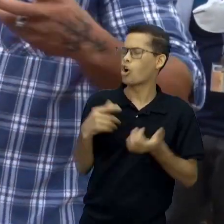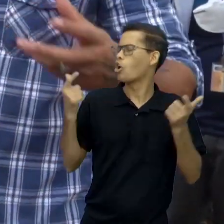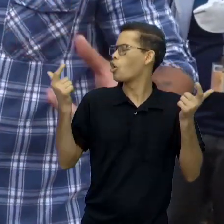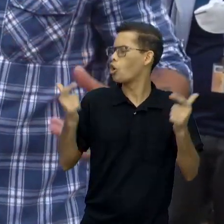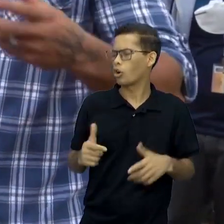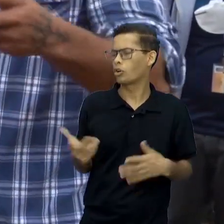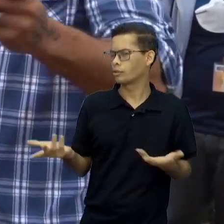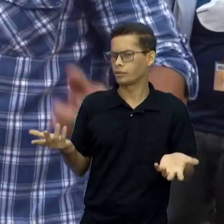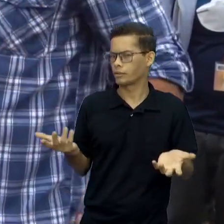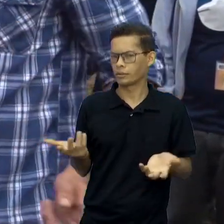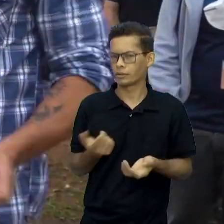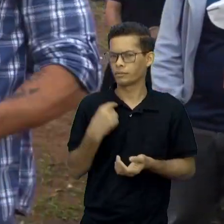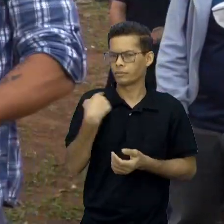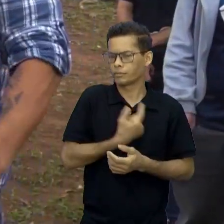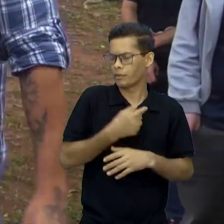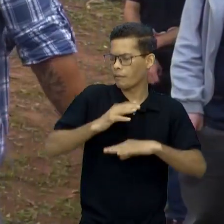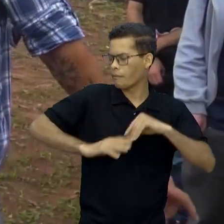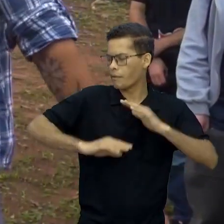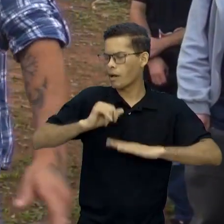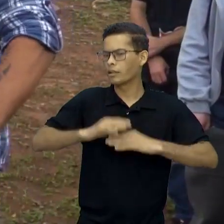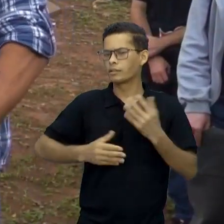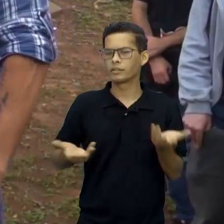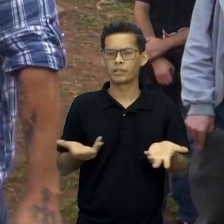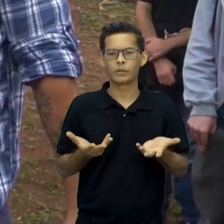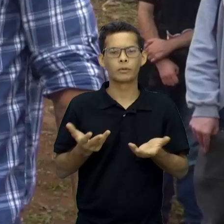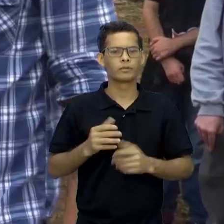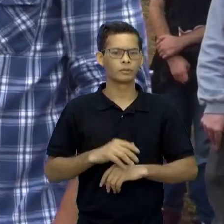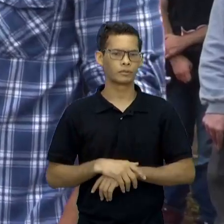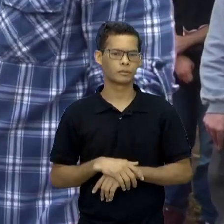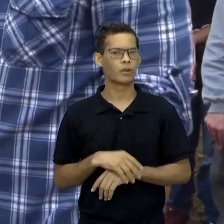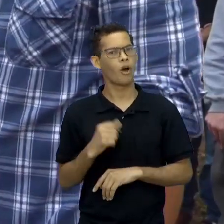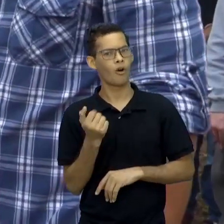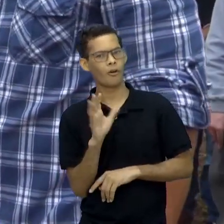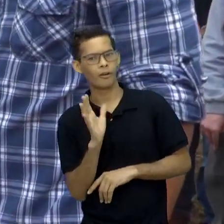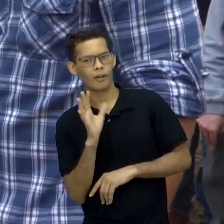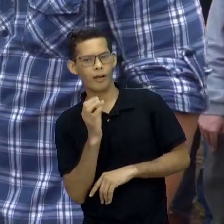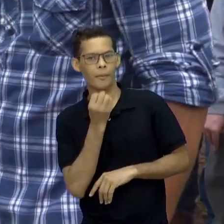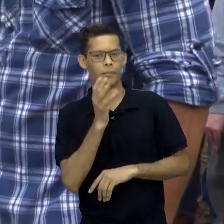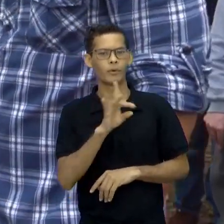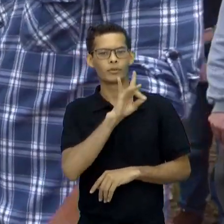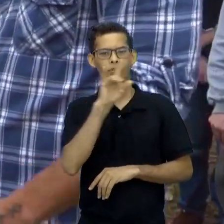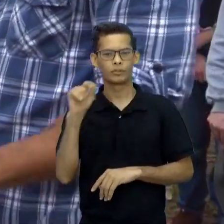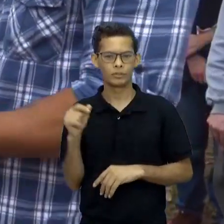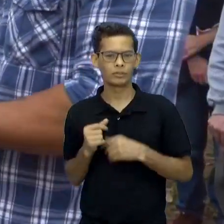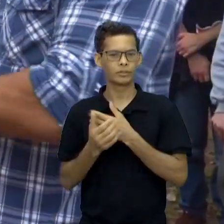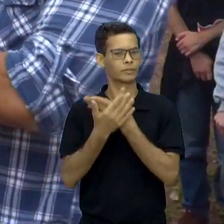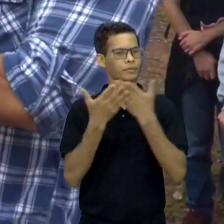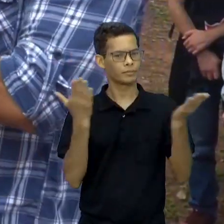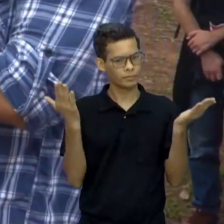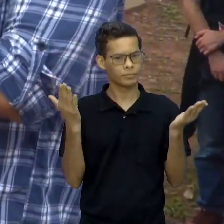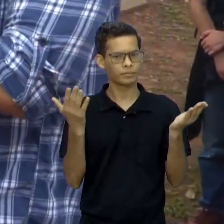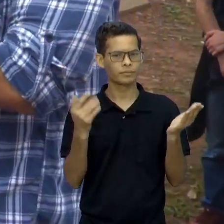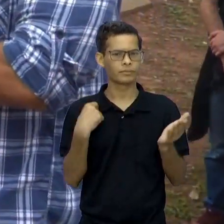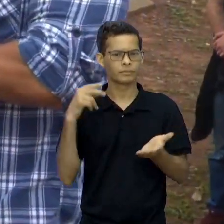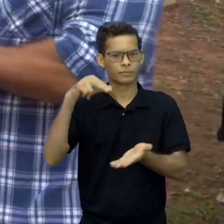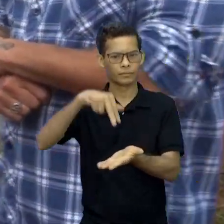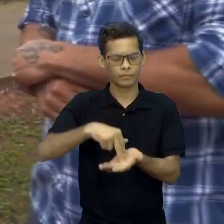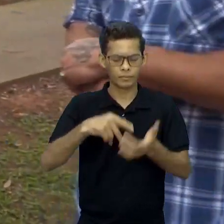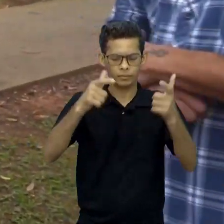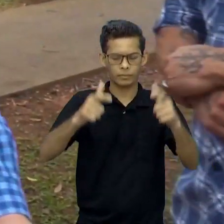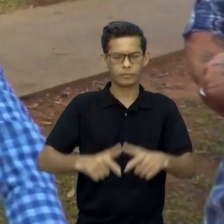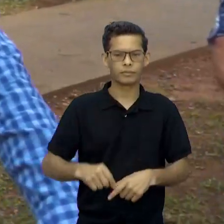que vamos fazer hoje nessa aula externa aí para os nossos estudantes? Olá, pessoal, bom dia a todos. Nós estamos no campus da